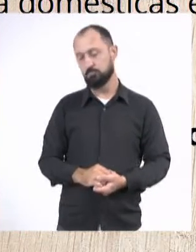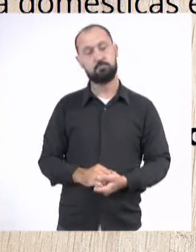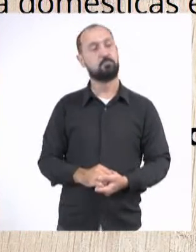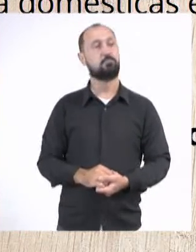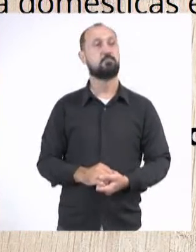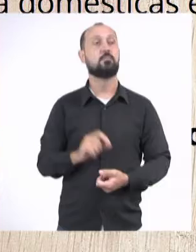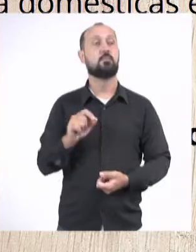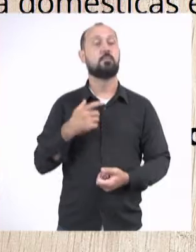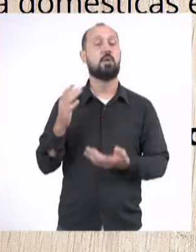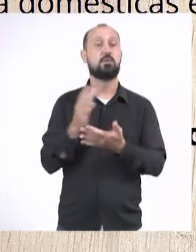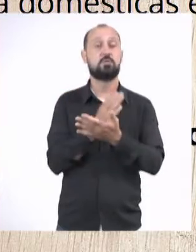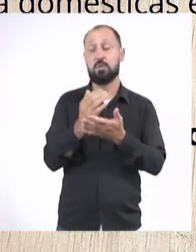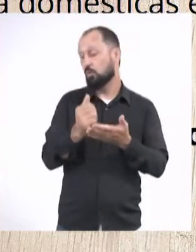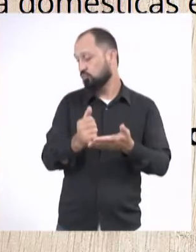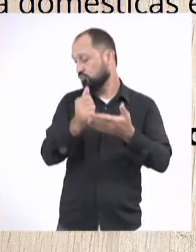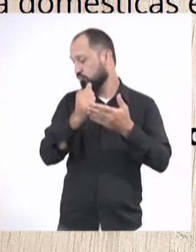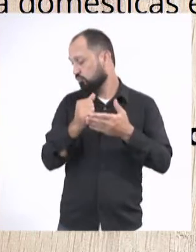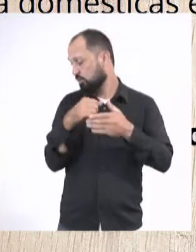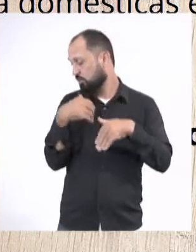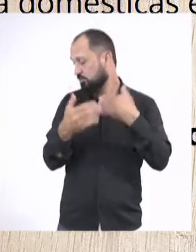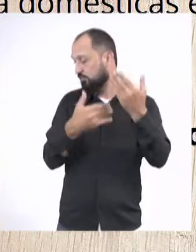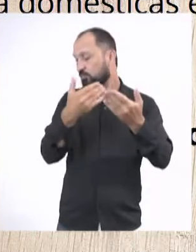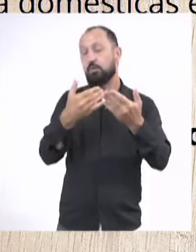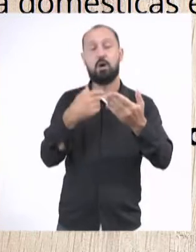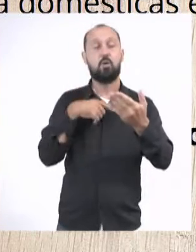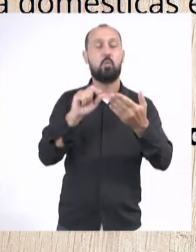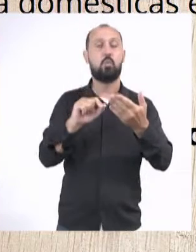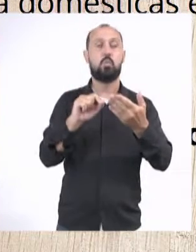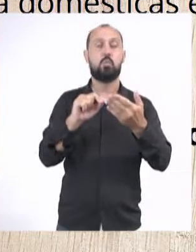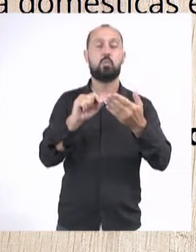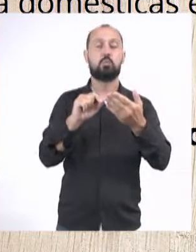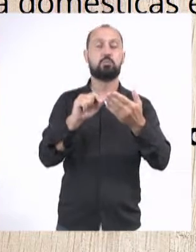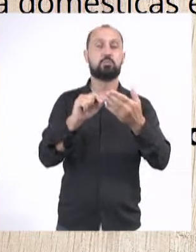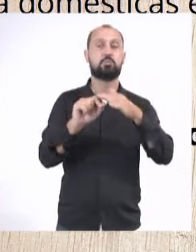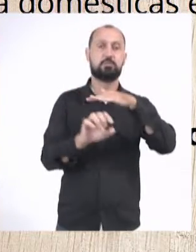Ações que contribuem para o desenvolvimento do Estado,